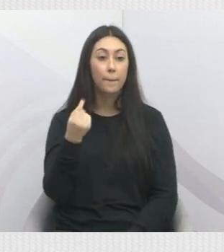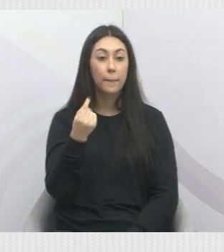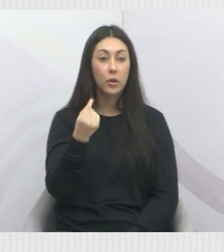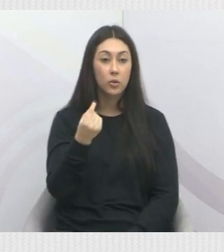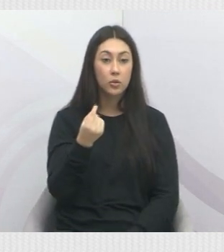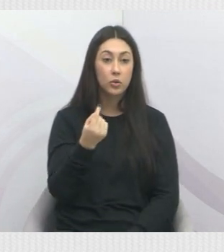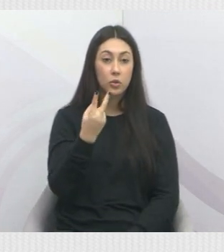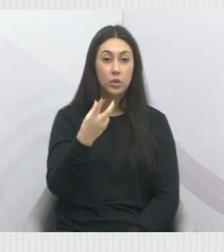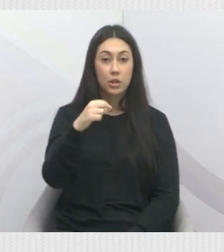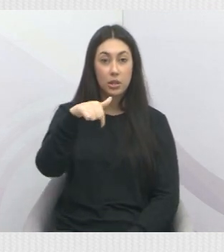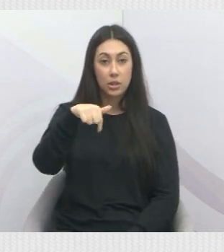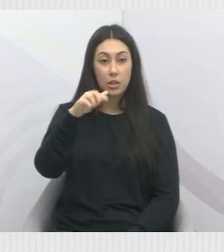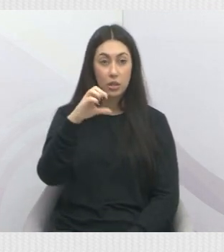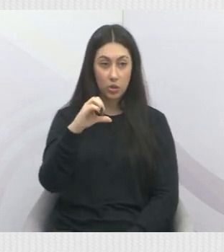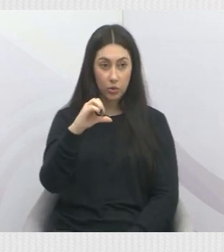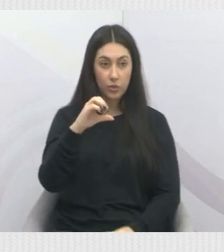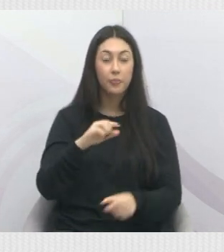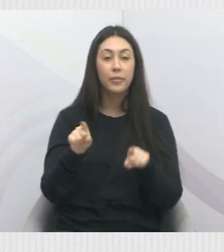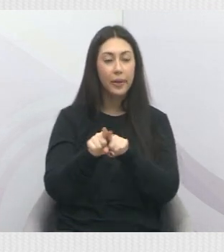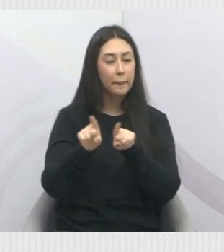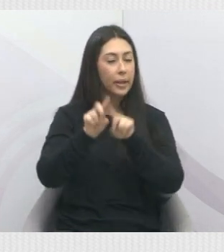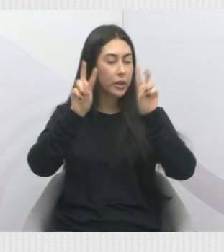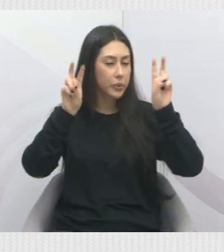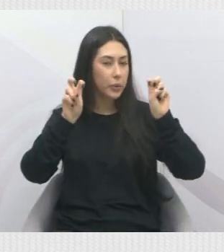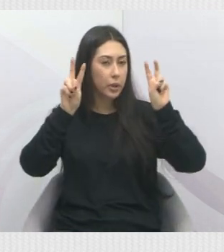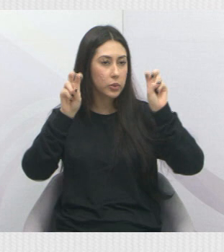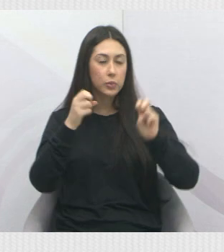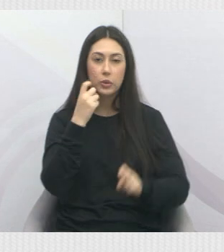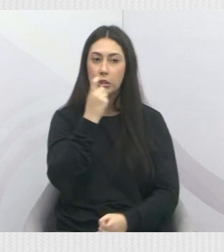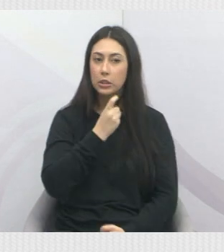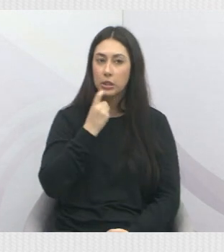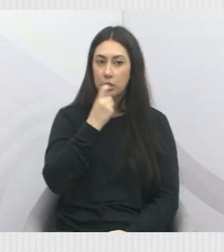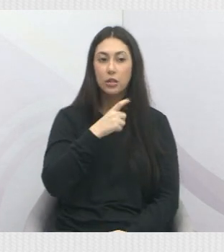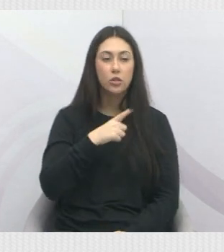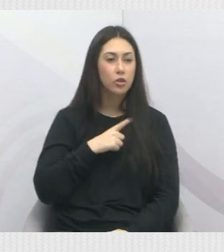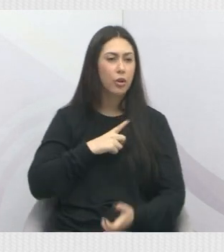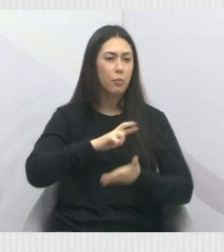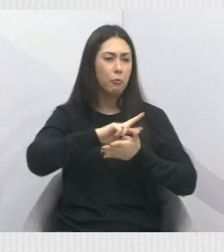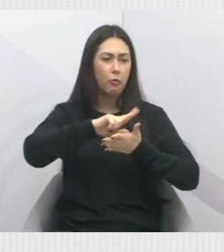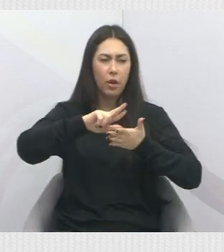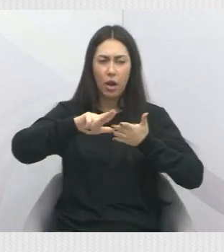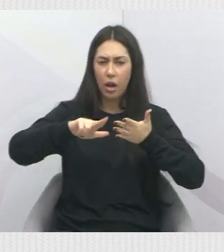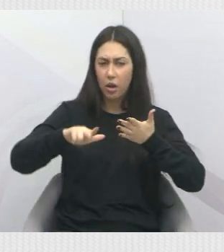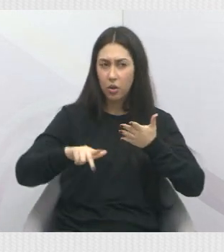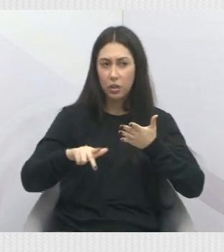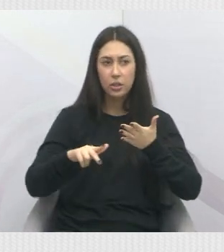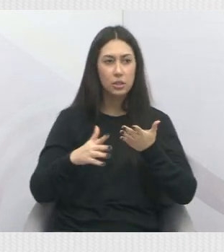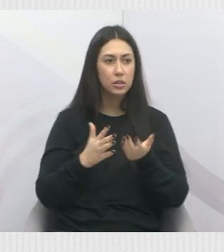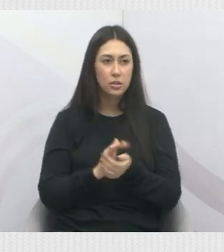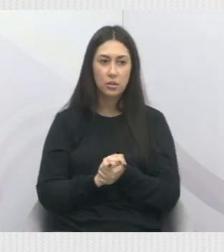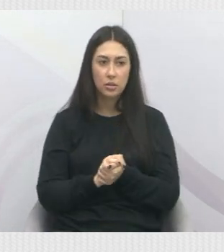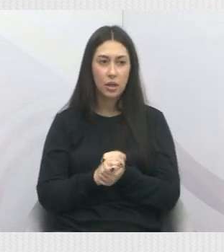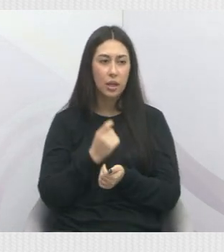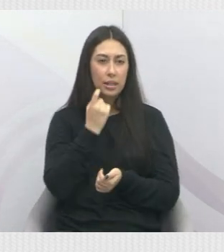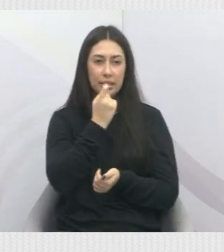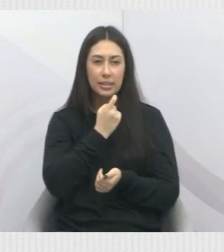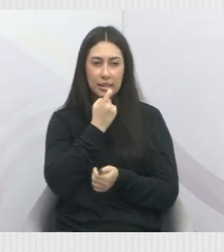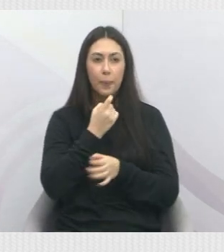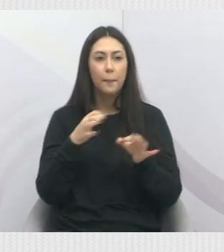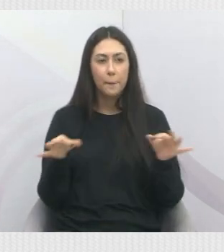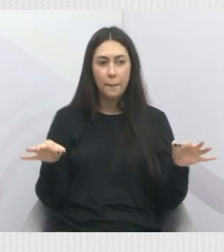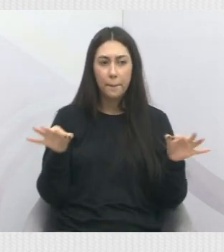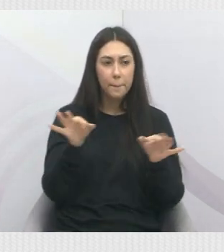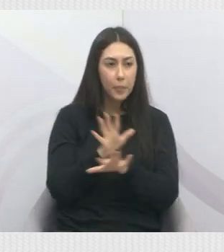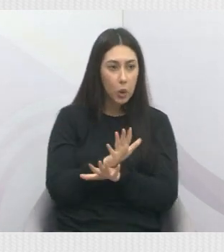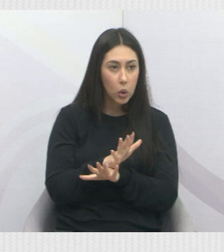41.279. Ainda na odontologia, tivemos outros procedimentos, como tratamentos completados,